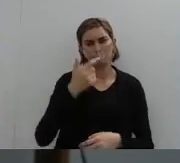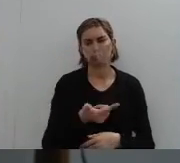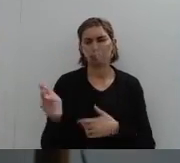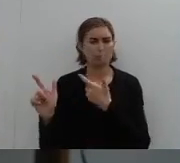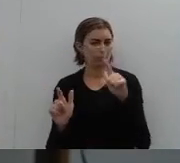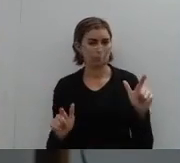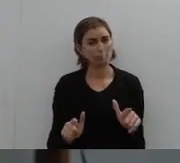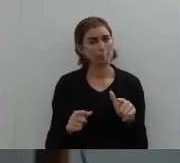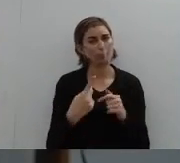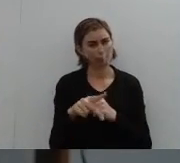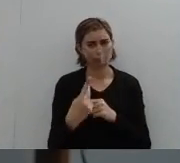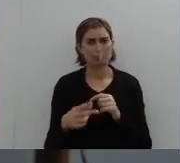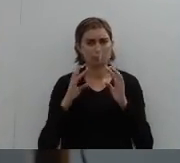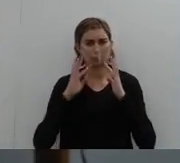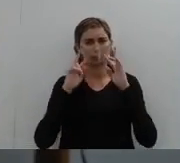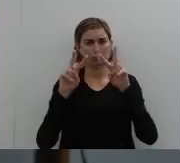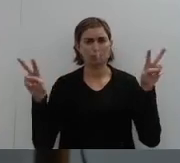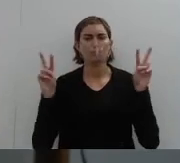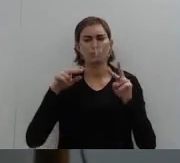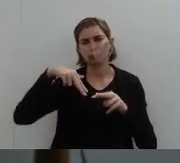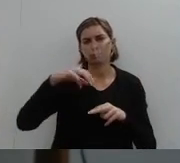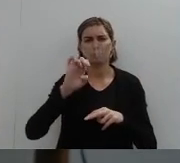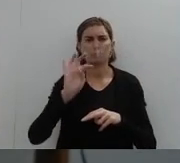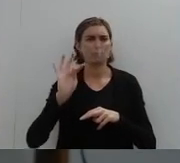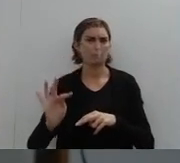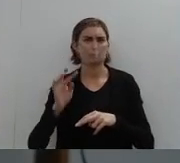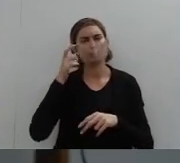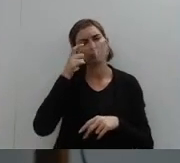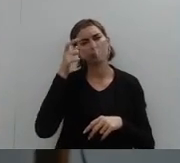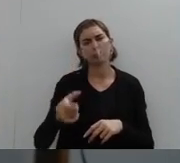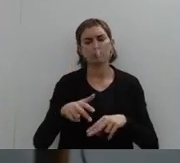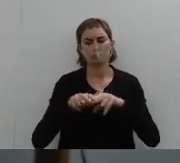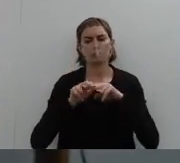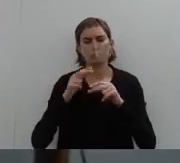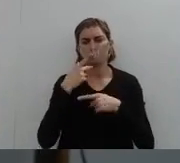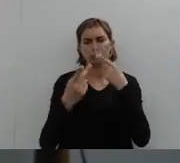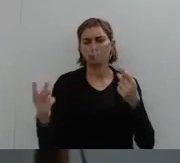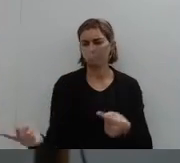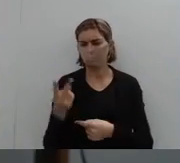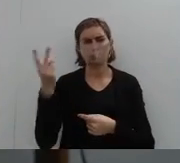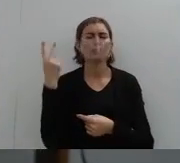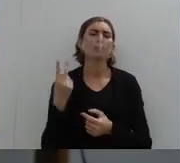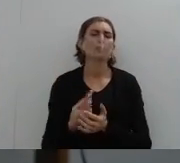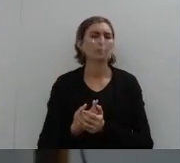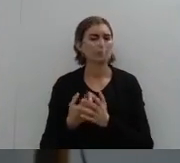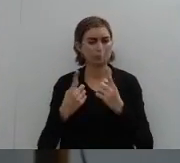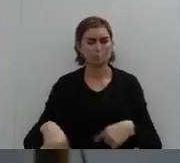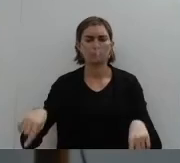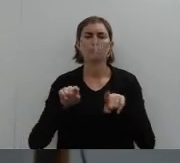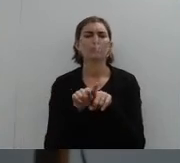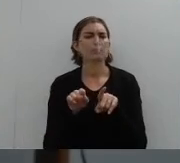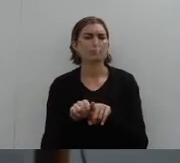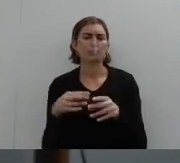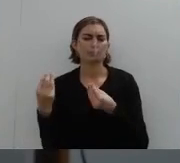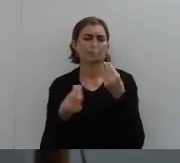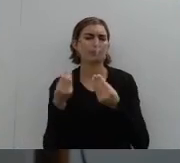outros. Nesse ponto de vista, a ideia de Nietzsche é bem interessante. E é por isso que ele fala de transvalorar todos os valores. E ele fala o seguinte,